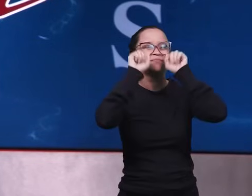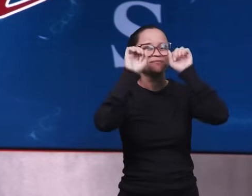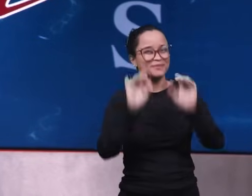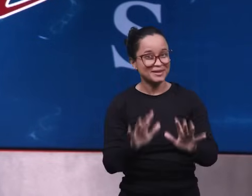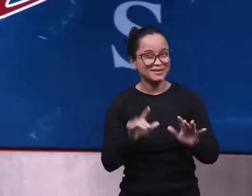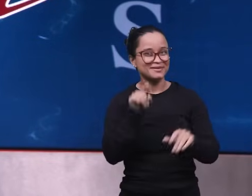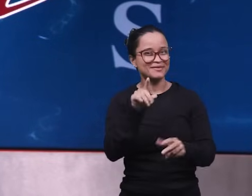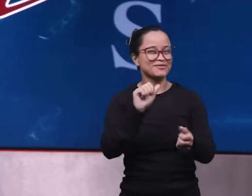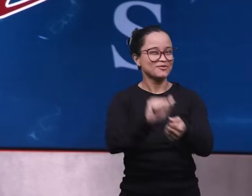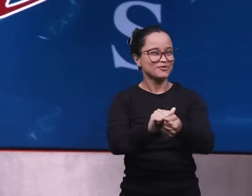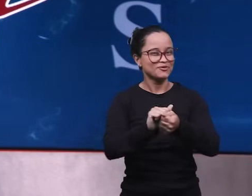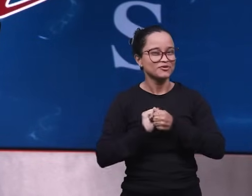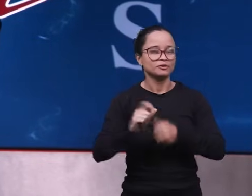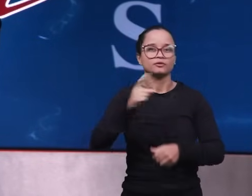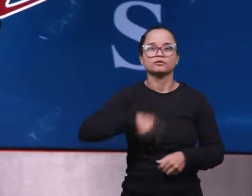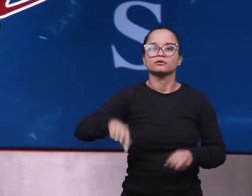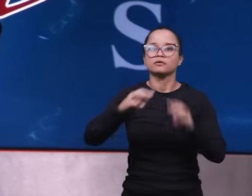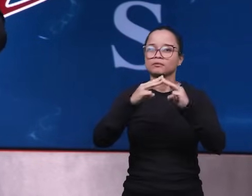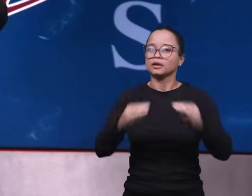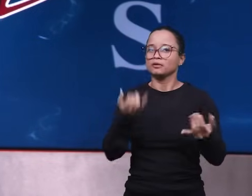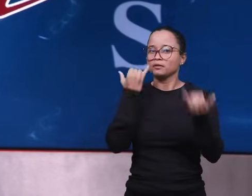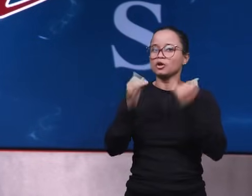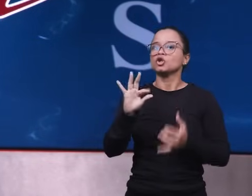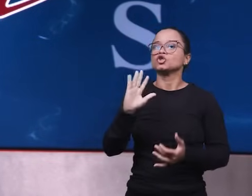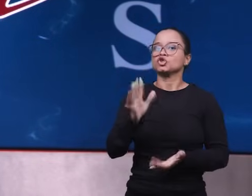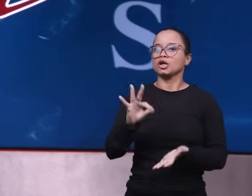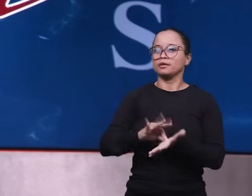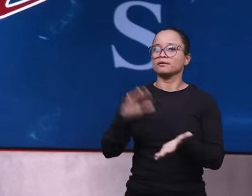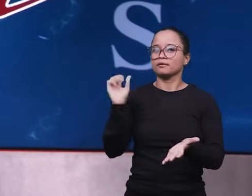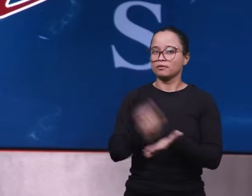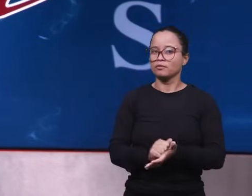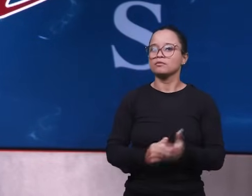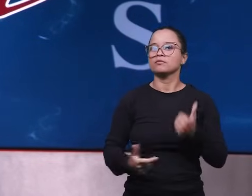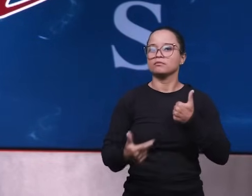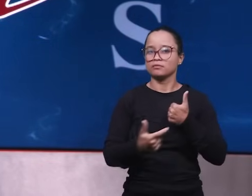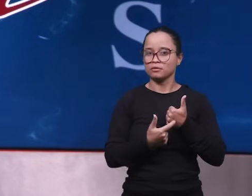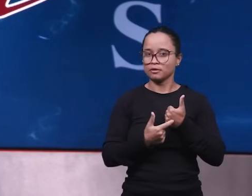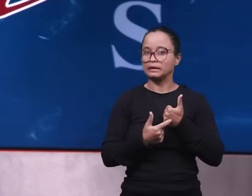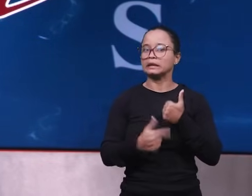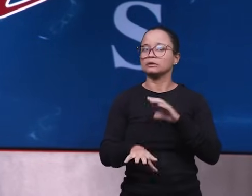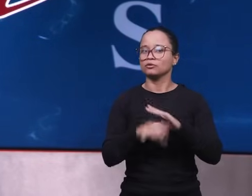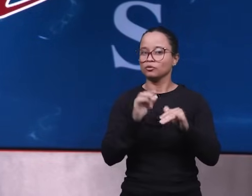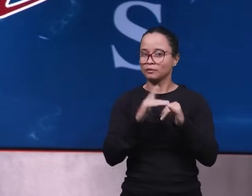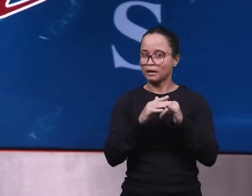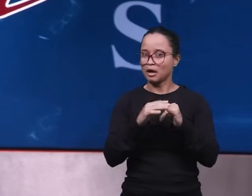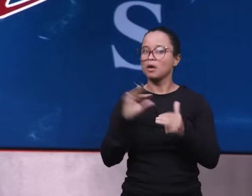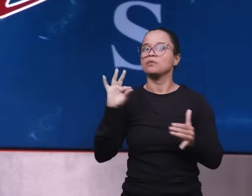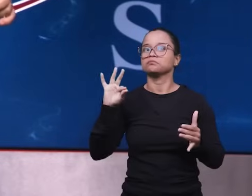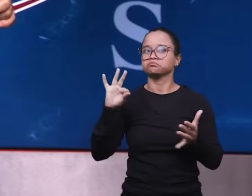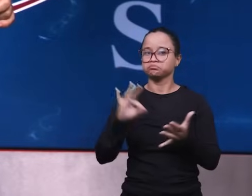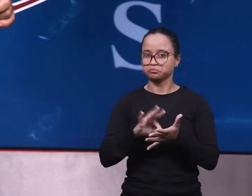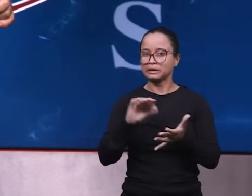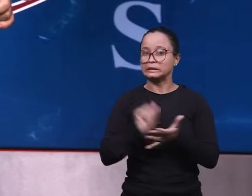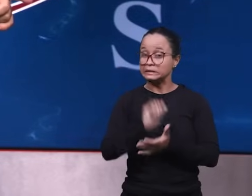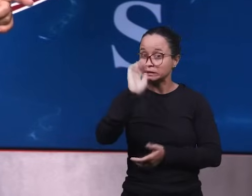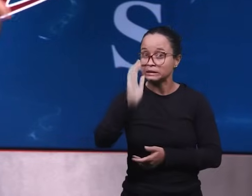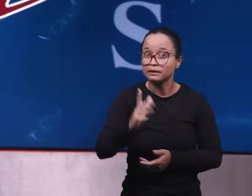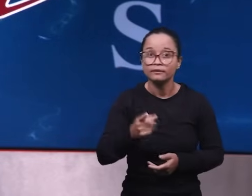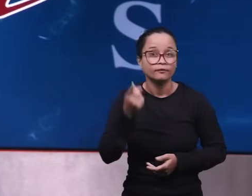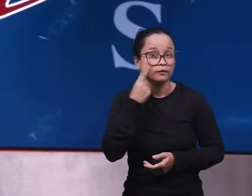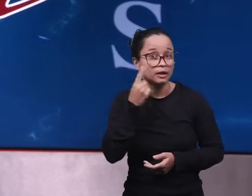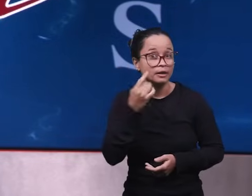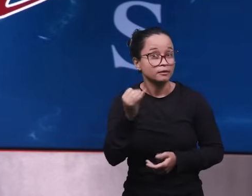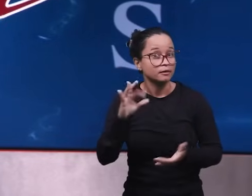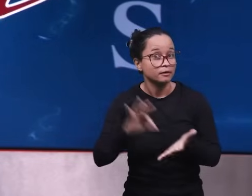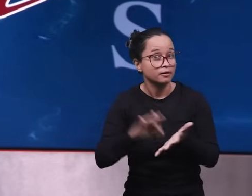bênção é ter você aqui com a gente no Maraí News. Olha, já fez a sua inscrição no canal oficial da Igreja Maranato no YouTube? Faça a sua inscrição, hein?